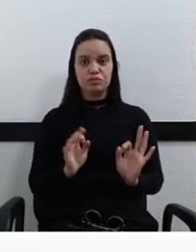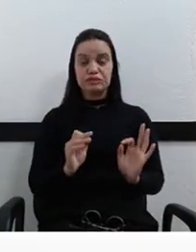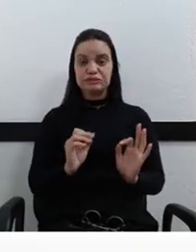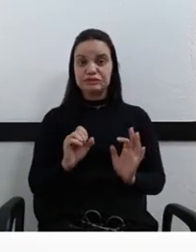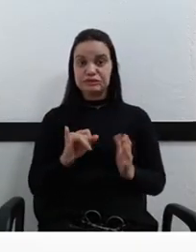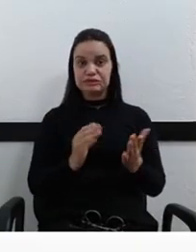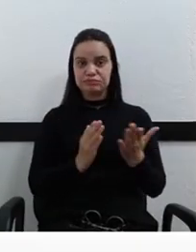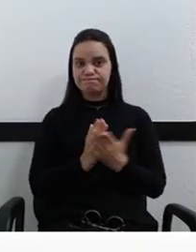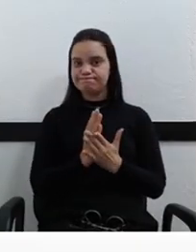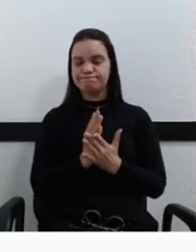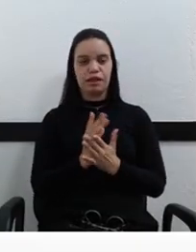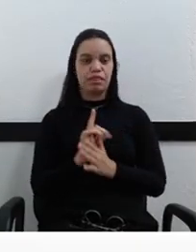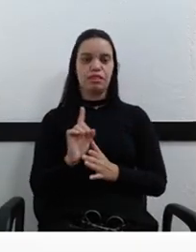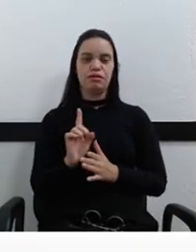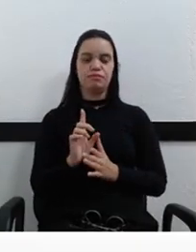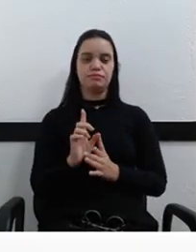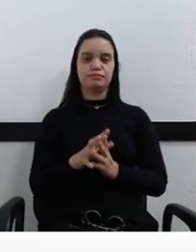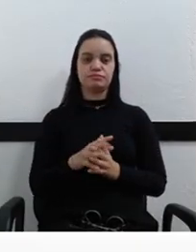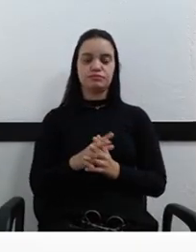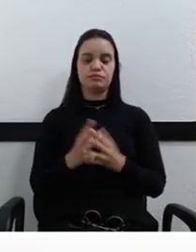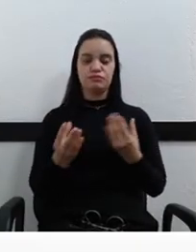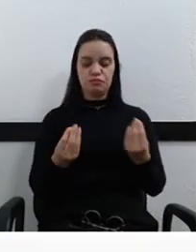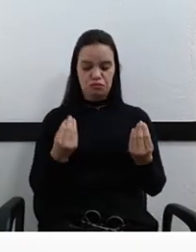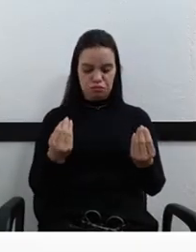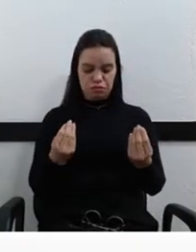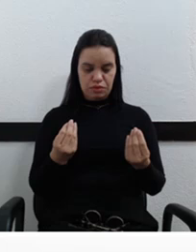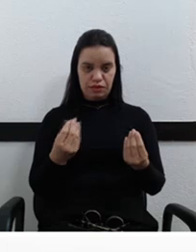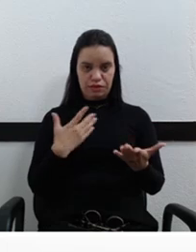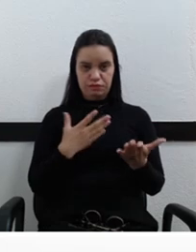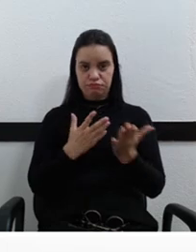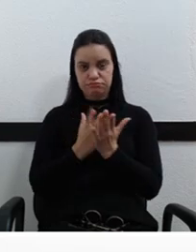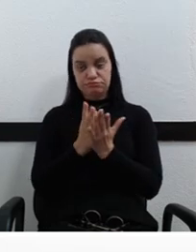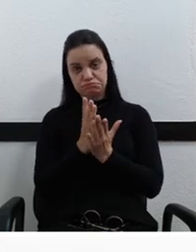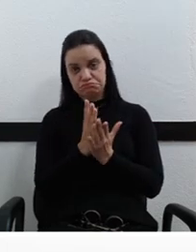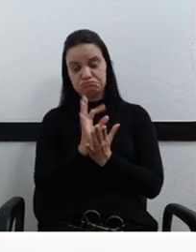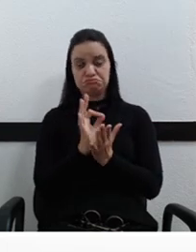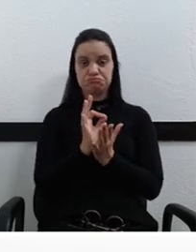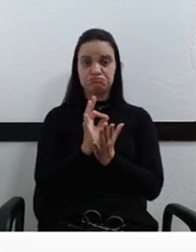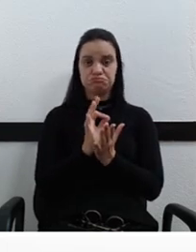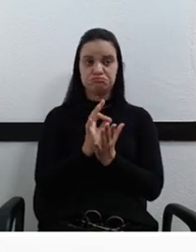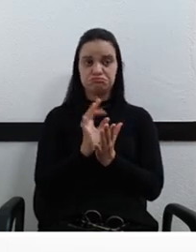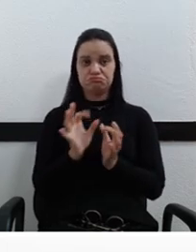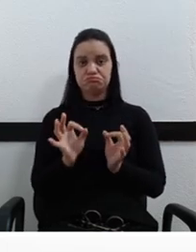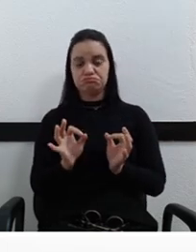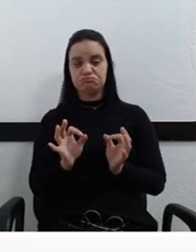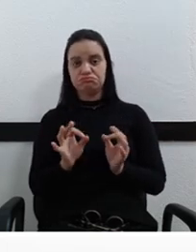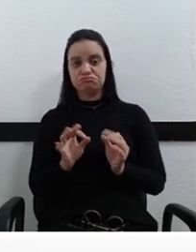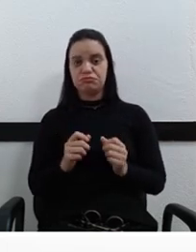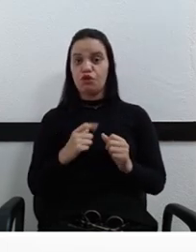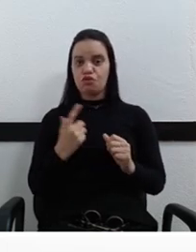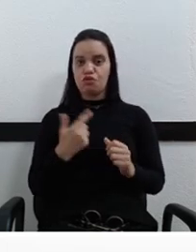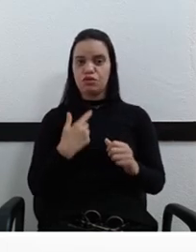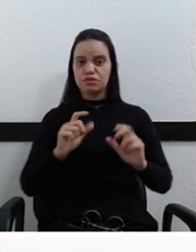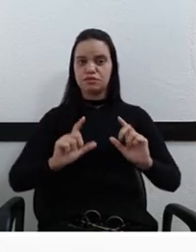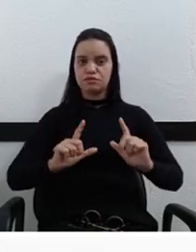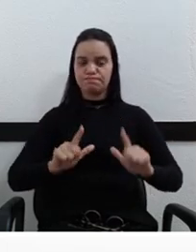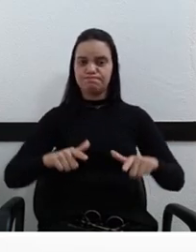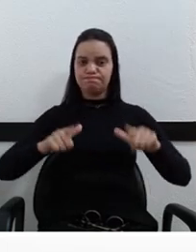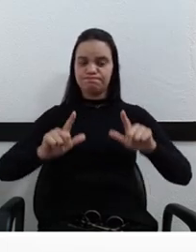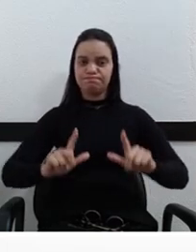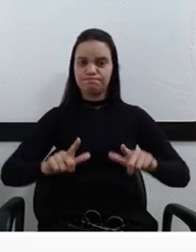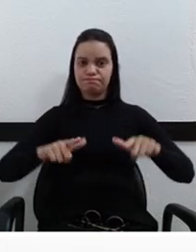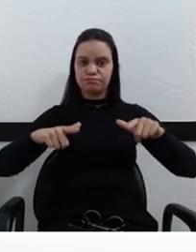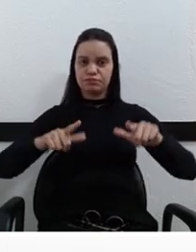a gente conseguiria deliberar para que houvesse uma desistência? Acho que era um caminho possível. E acho que sempre no esforço, colegas,